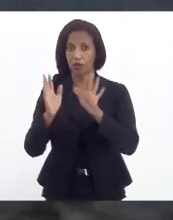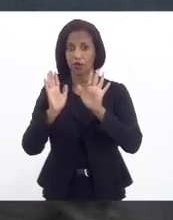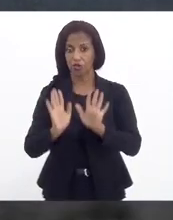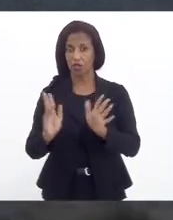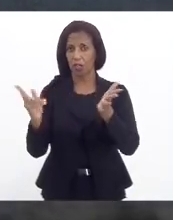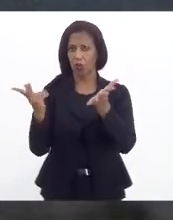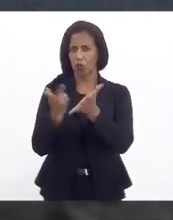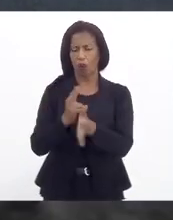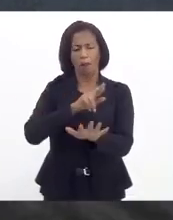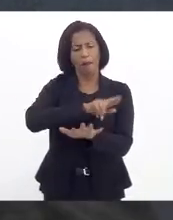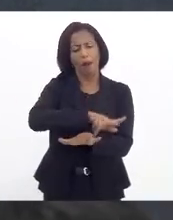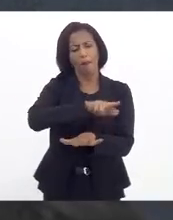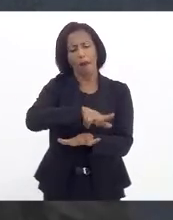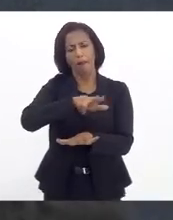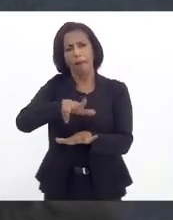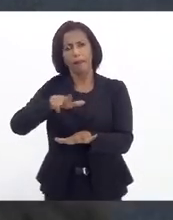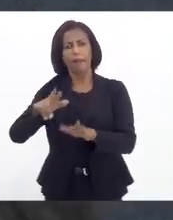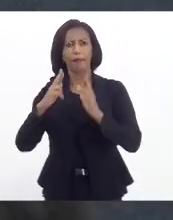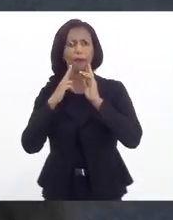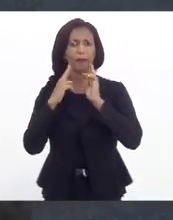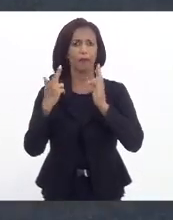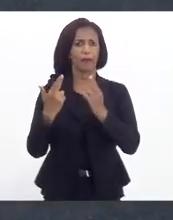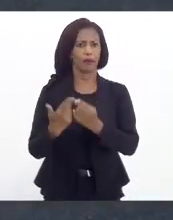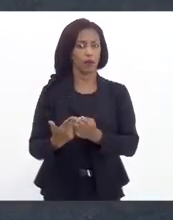inúmeras reuniões que nós já fizemos,